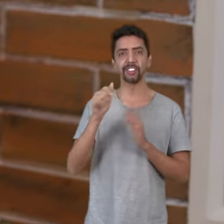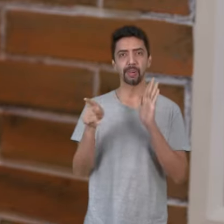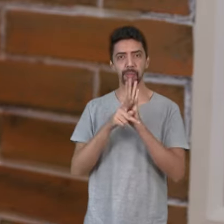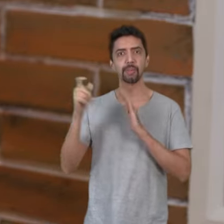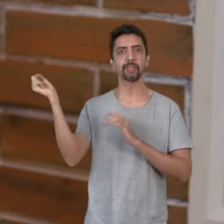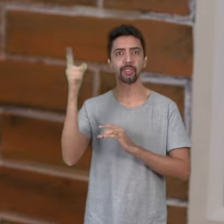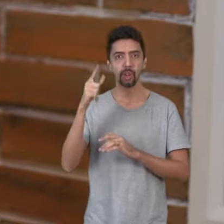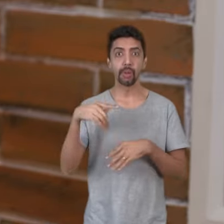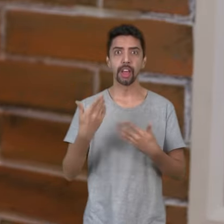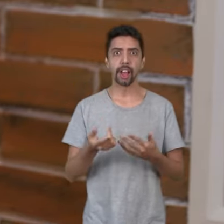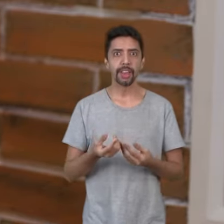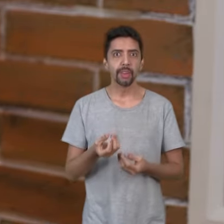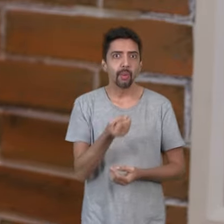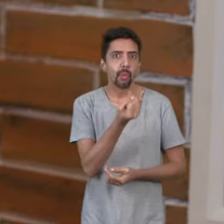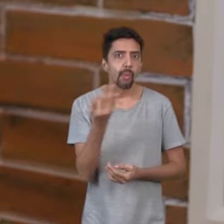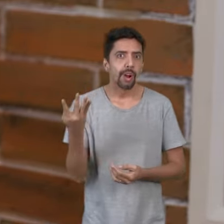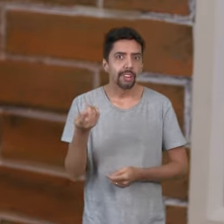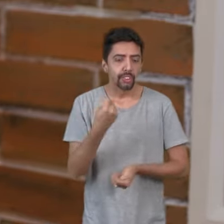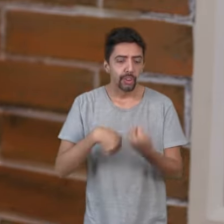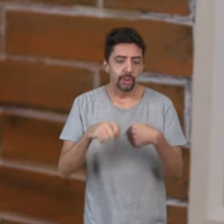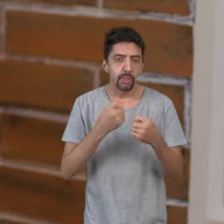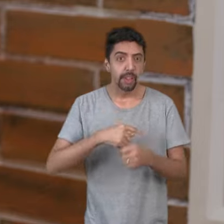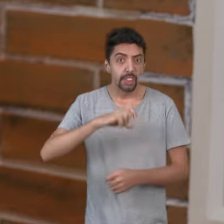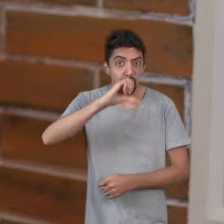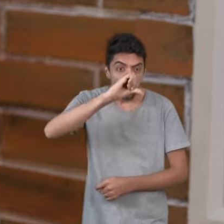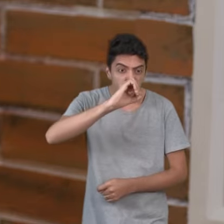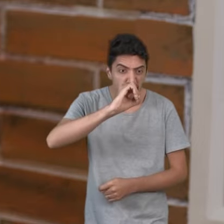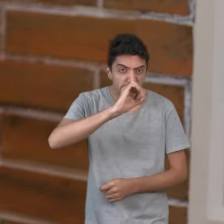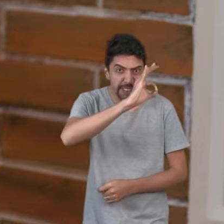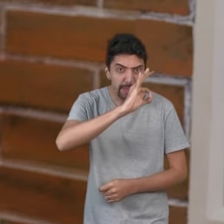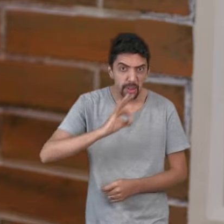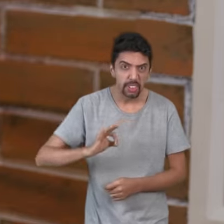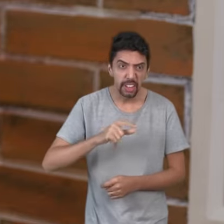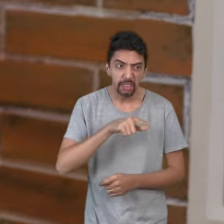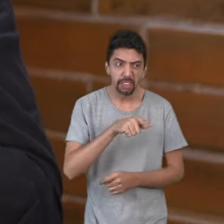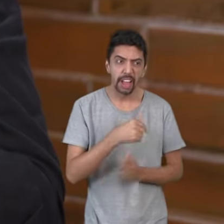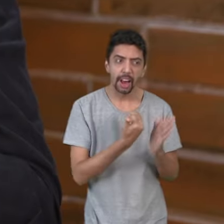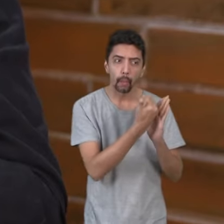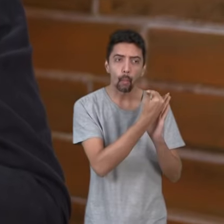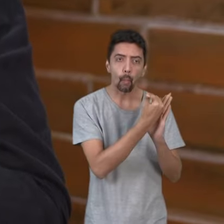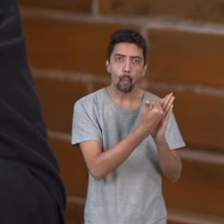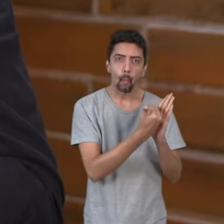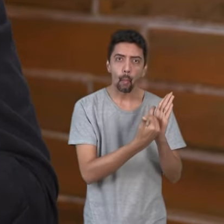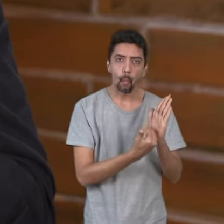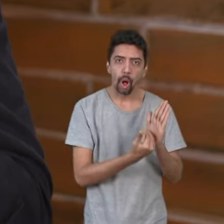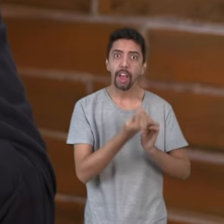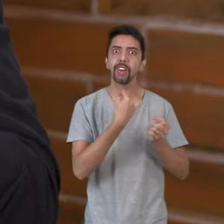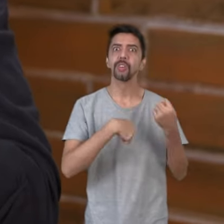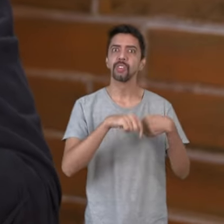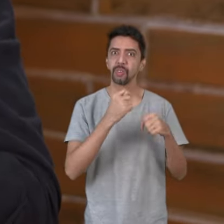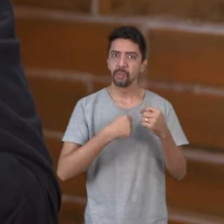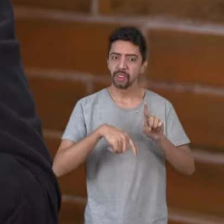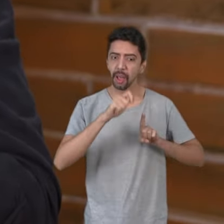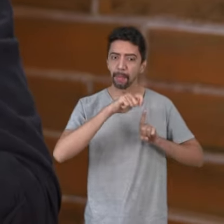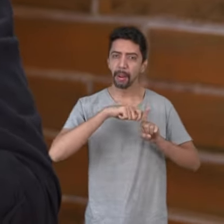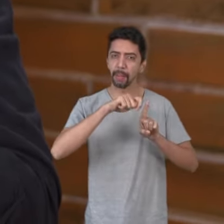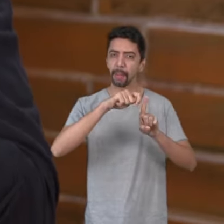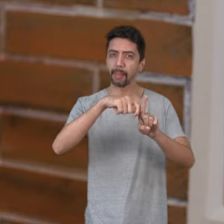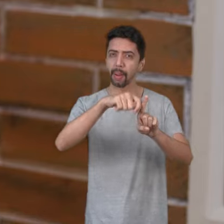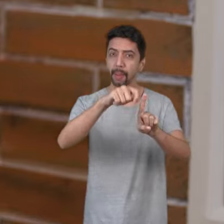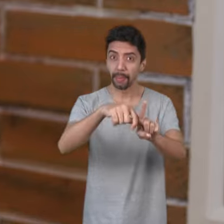90% de economia da conta de energia elétrica dela todo mês, que já faz presente no seu orçamento